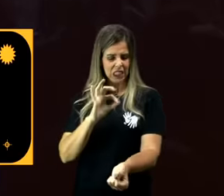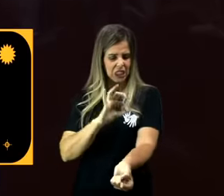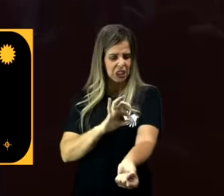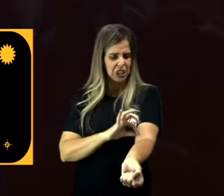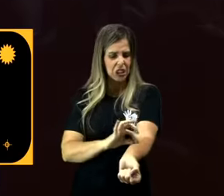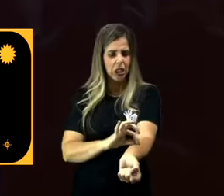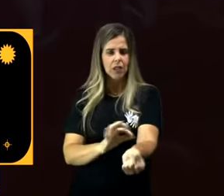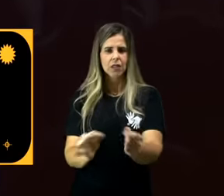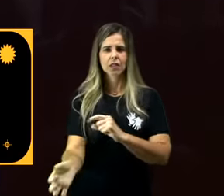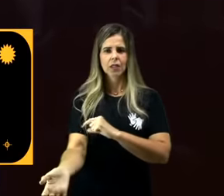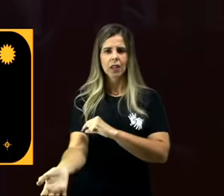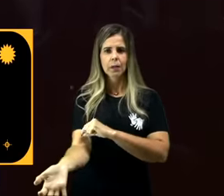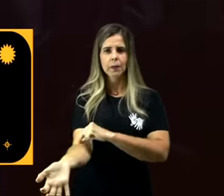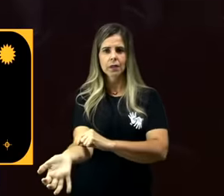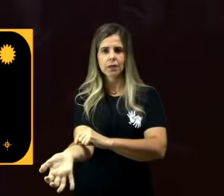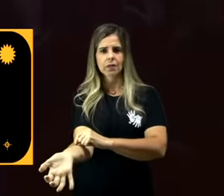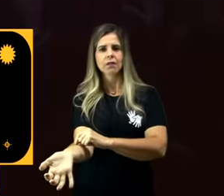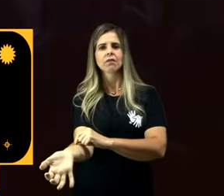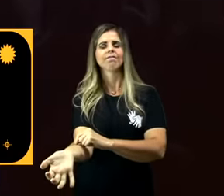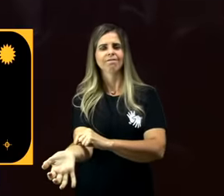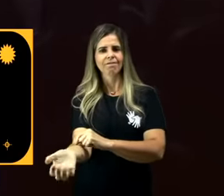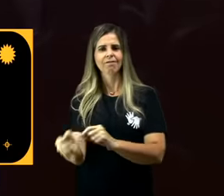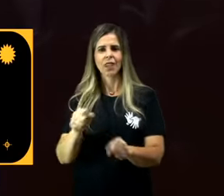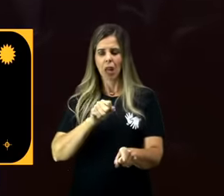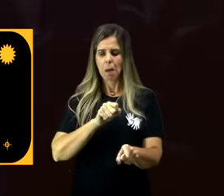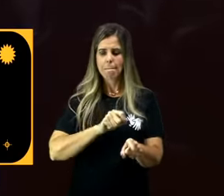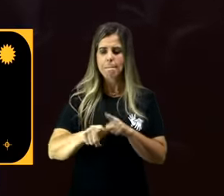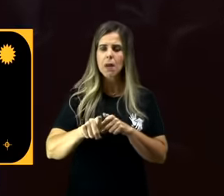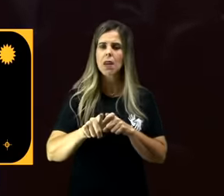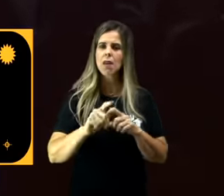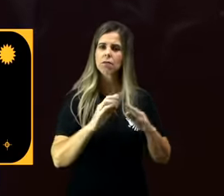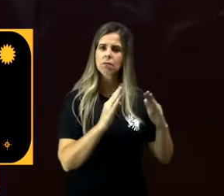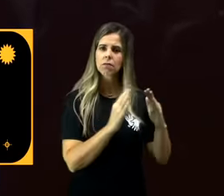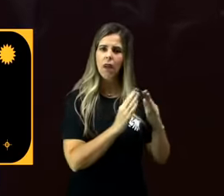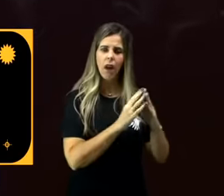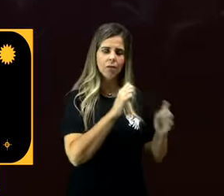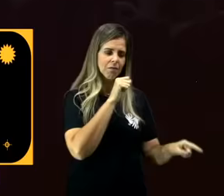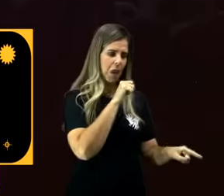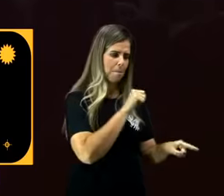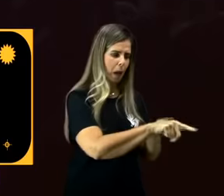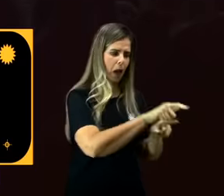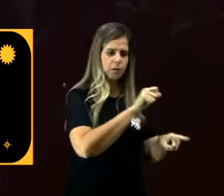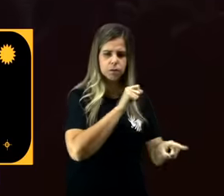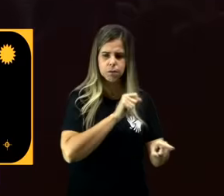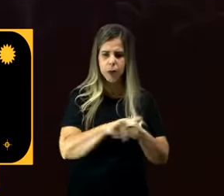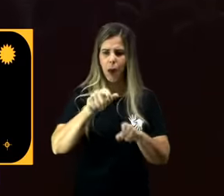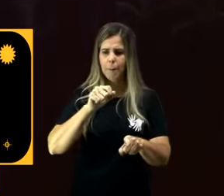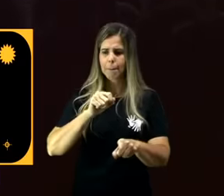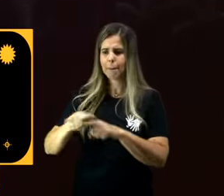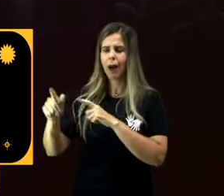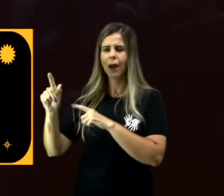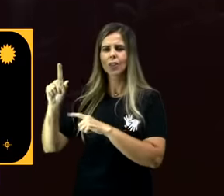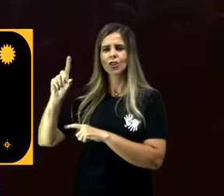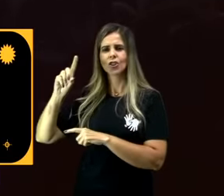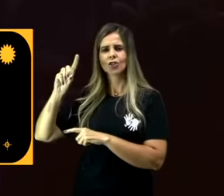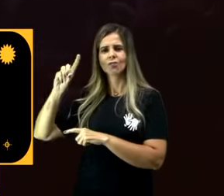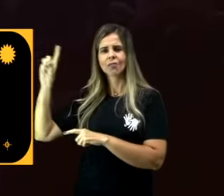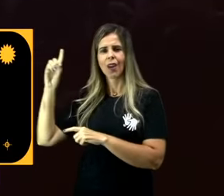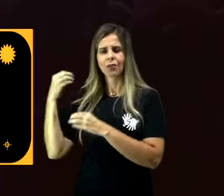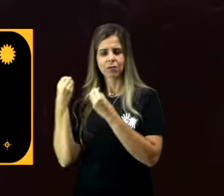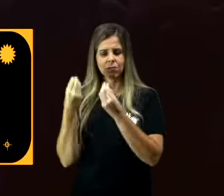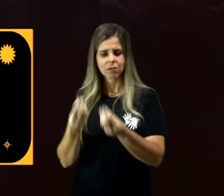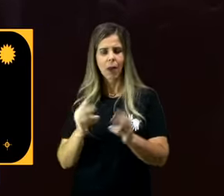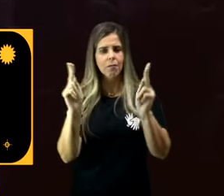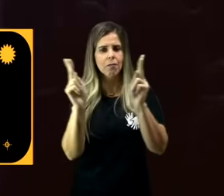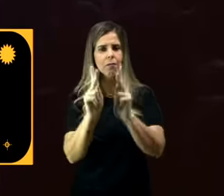de Jesus, eu repreendo dos nossos lares, eu repreendo das nossas casas. Vem com a tua paz dentro da nossa casa, Deus, em nome de